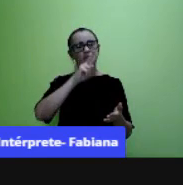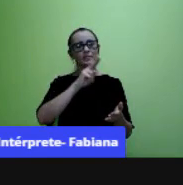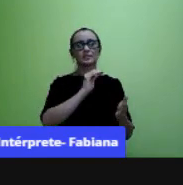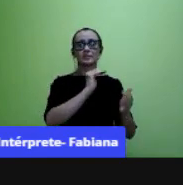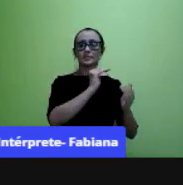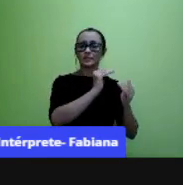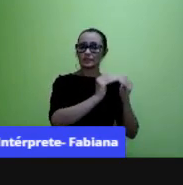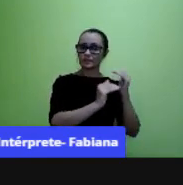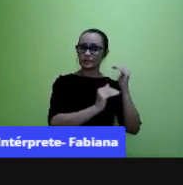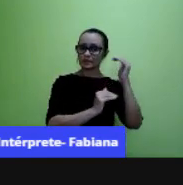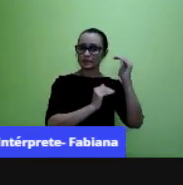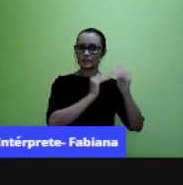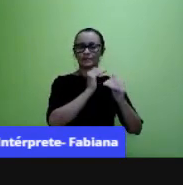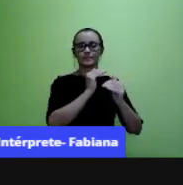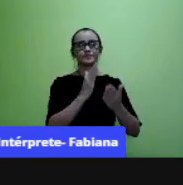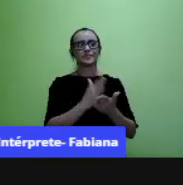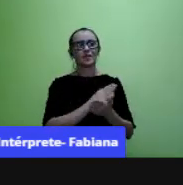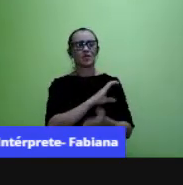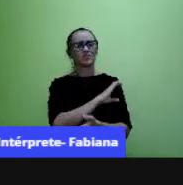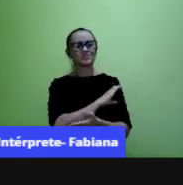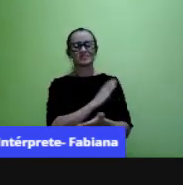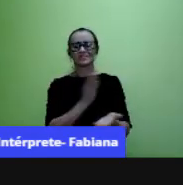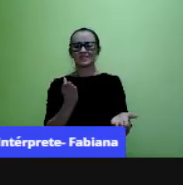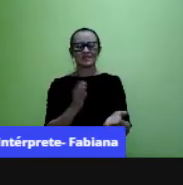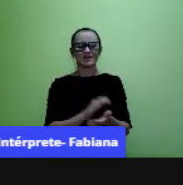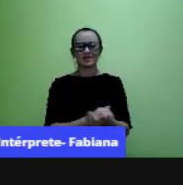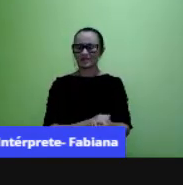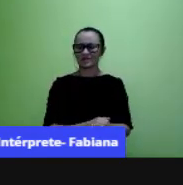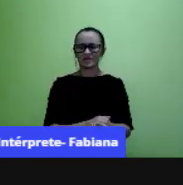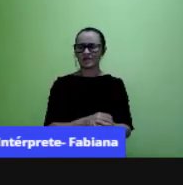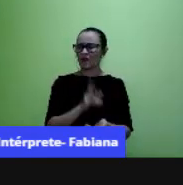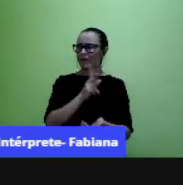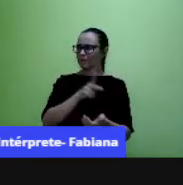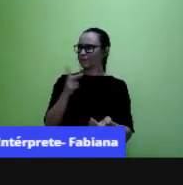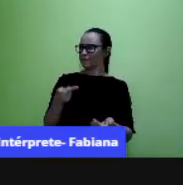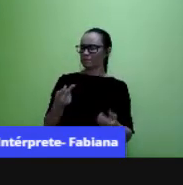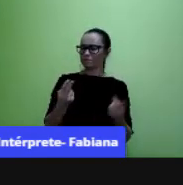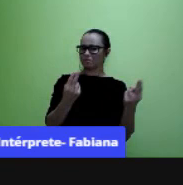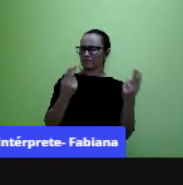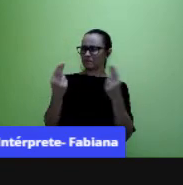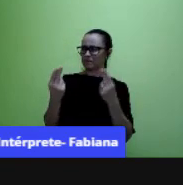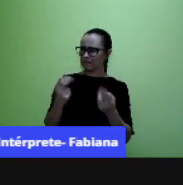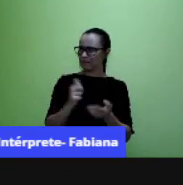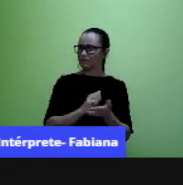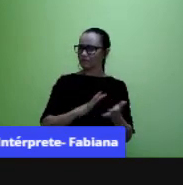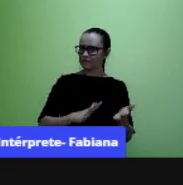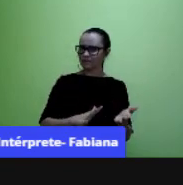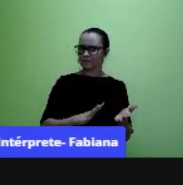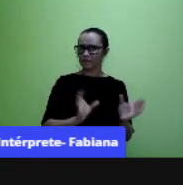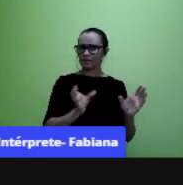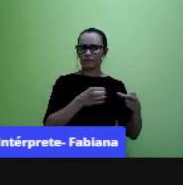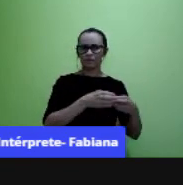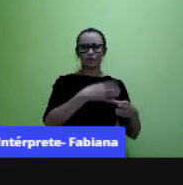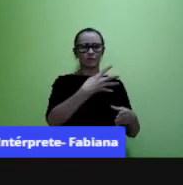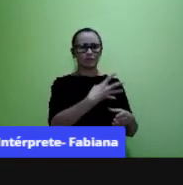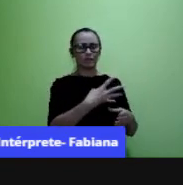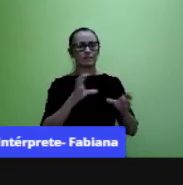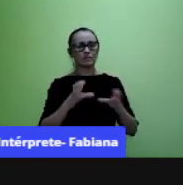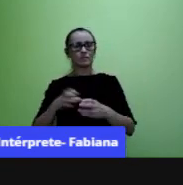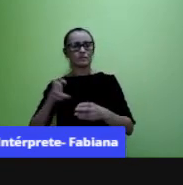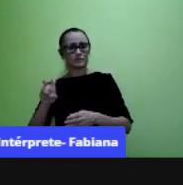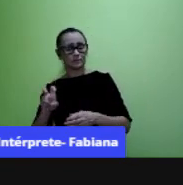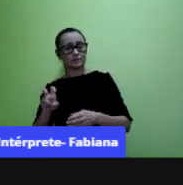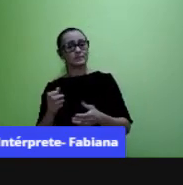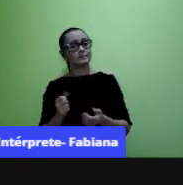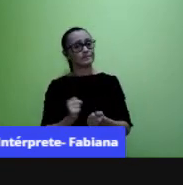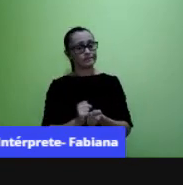Tem muito coordenador que vem reclamar para nós. O professor, a mesma atividade que ele dá para o grupo 4, ele dá para o grupo 5. Gente, pelo menos uma